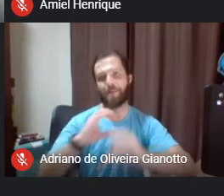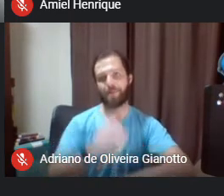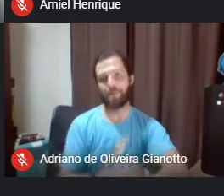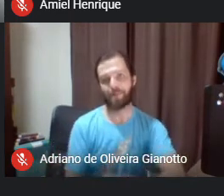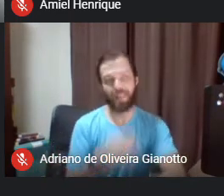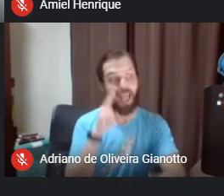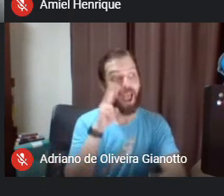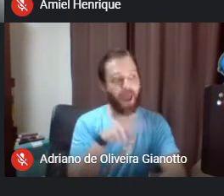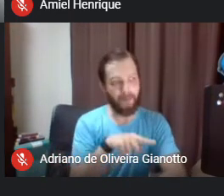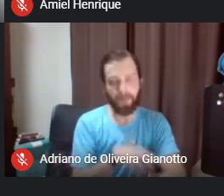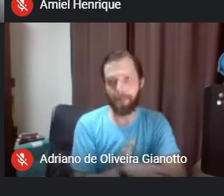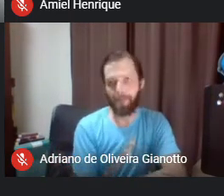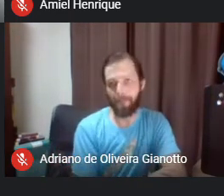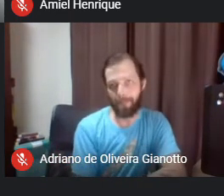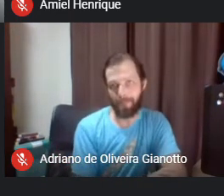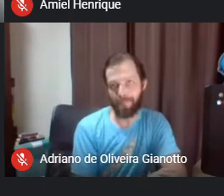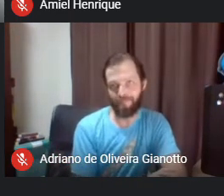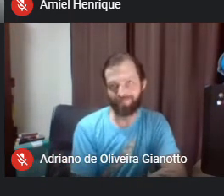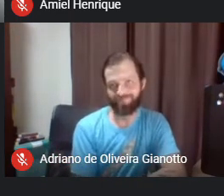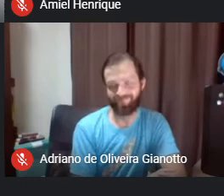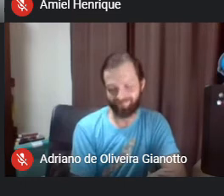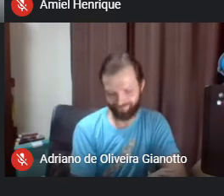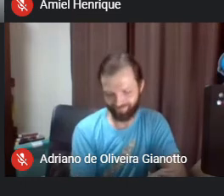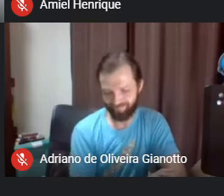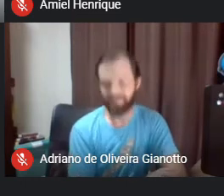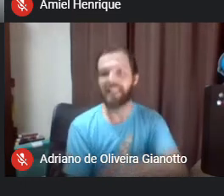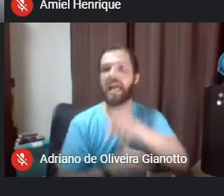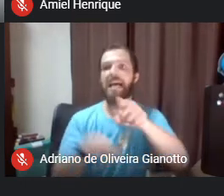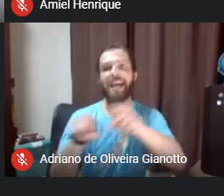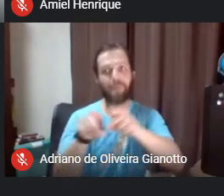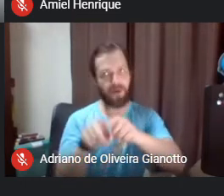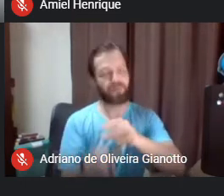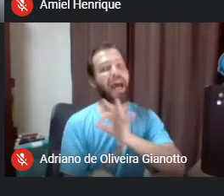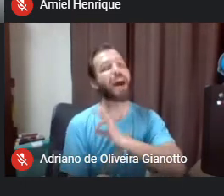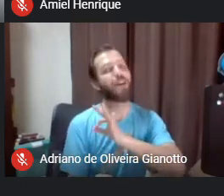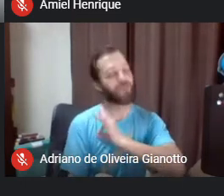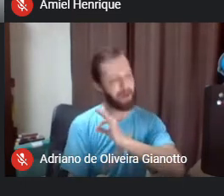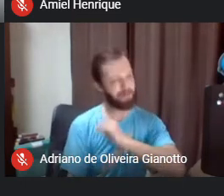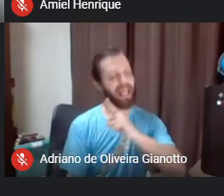continuamos lutando, nessa parte comunicacional.